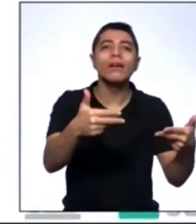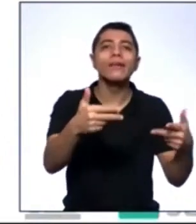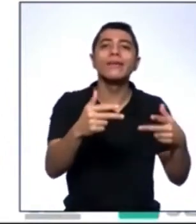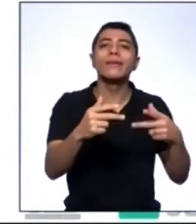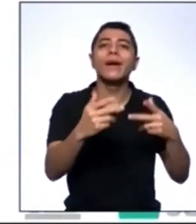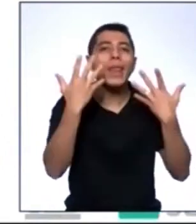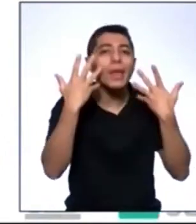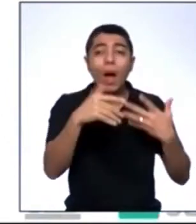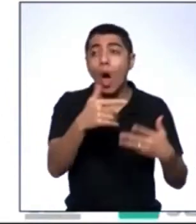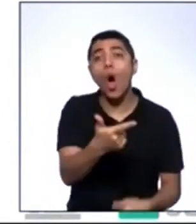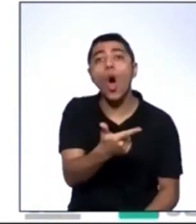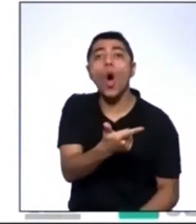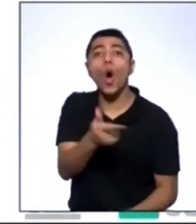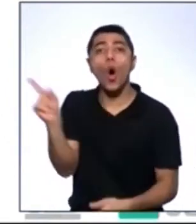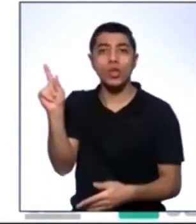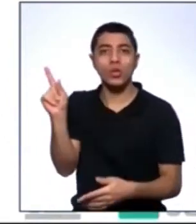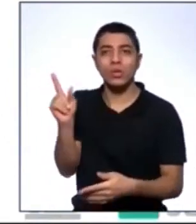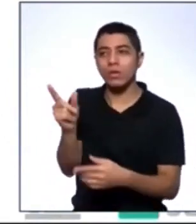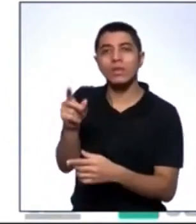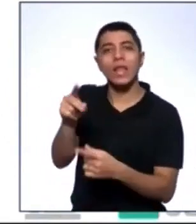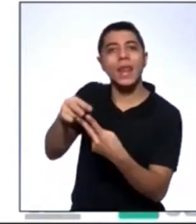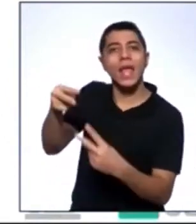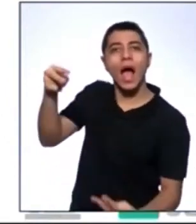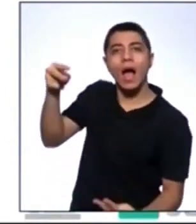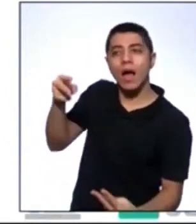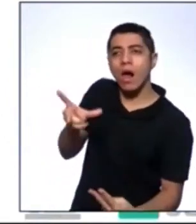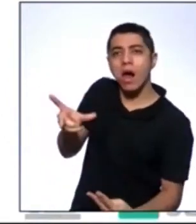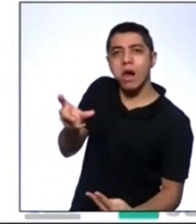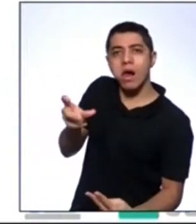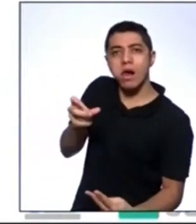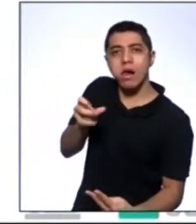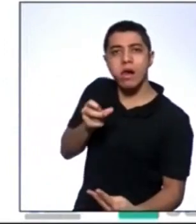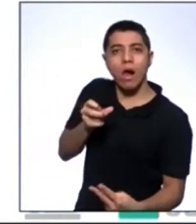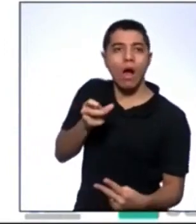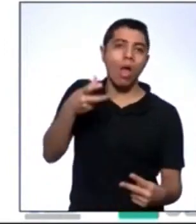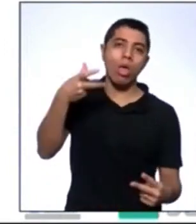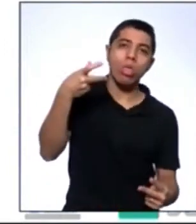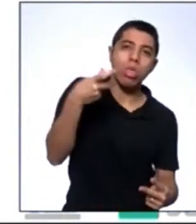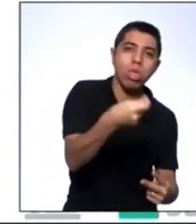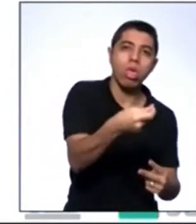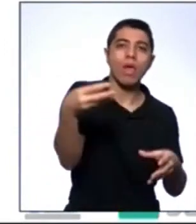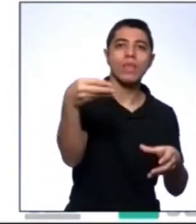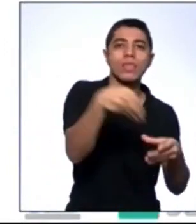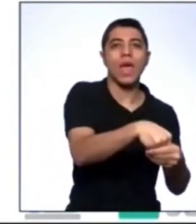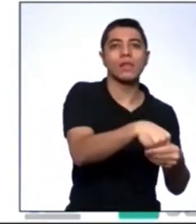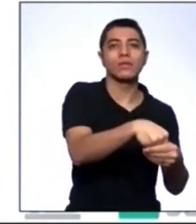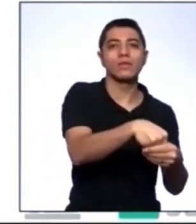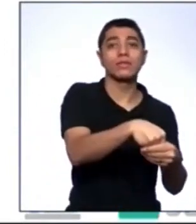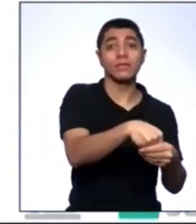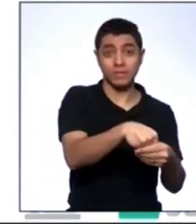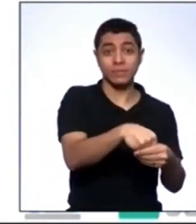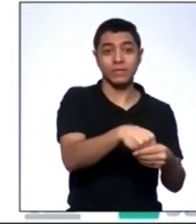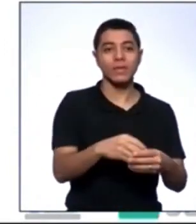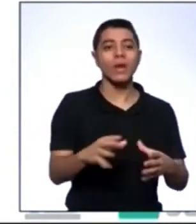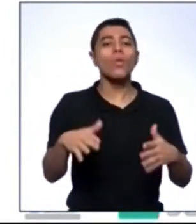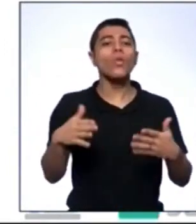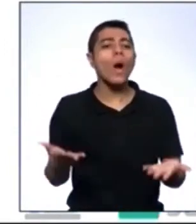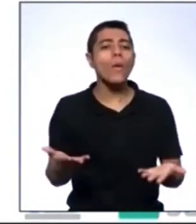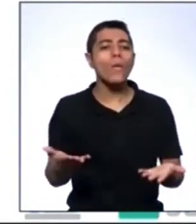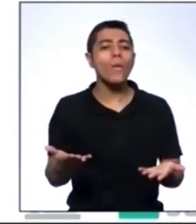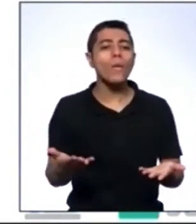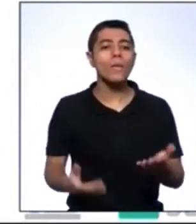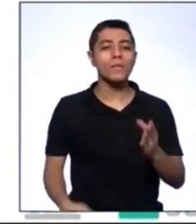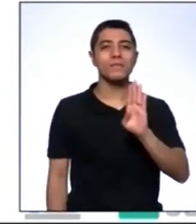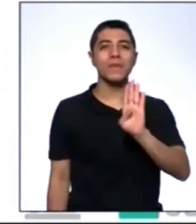Espécies, características de espécies diferentes? Isso mesmo, companheiro. Alternativa bola. B.